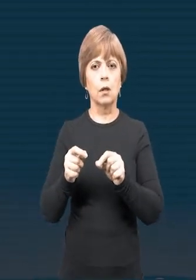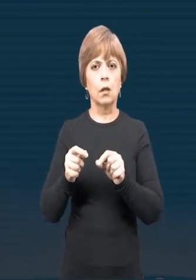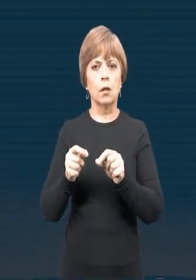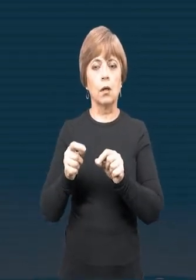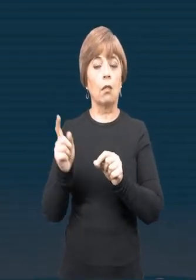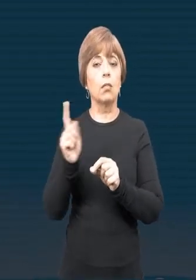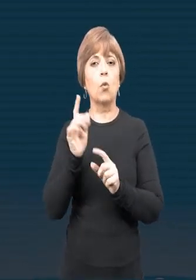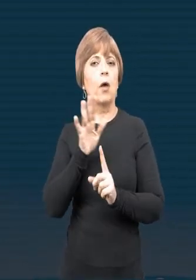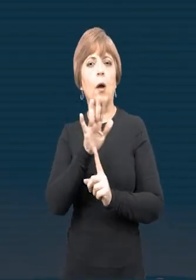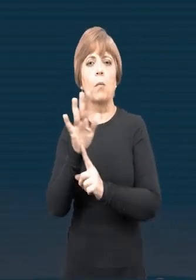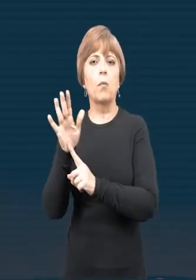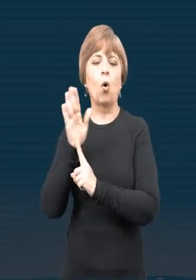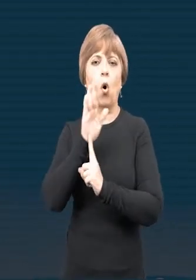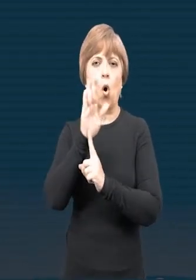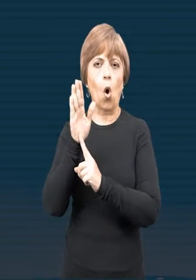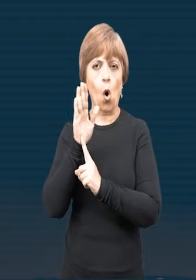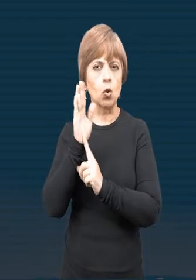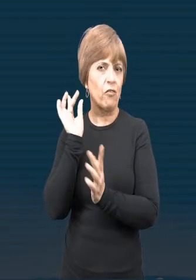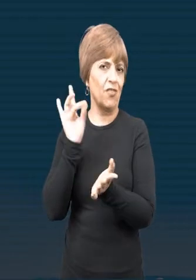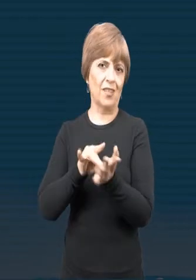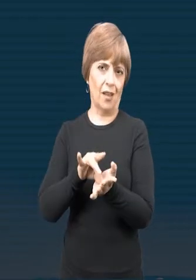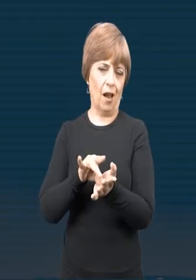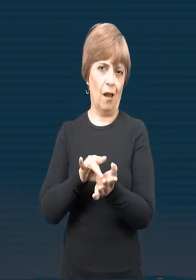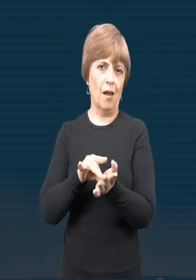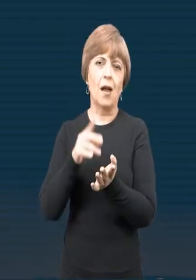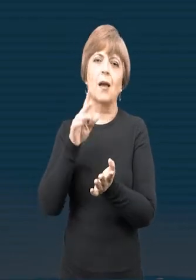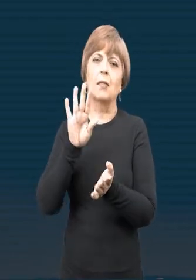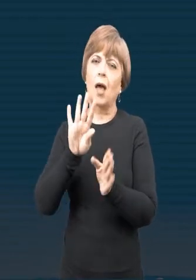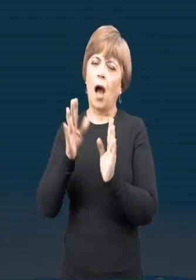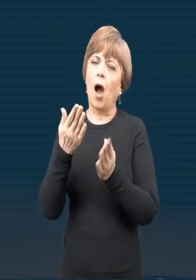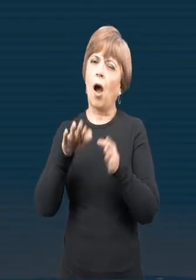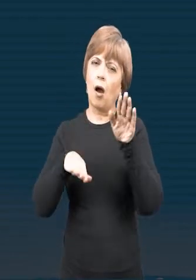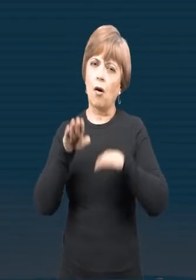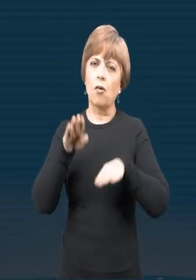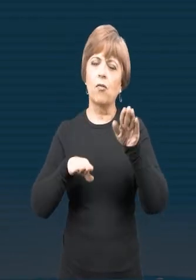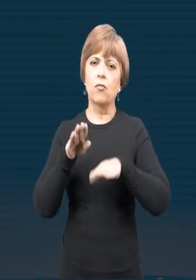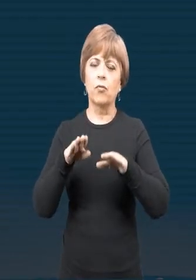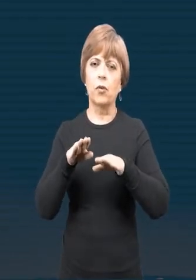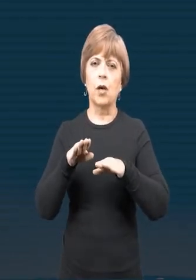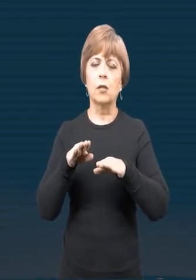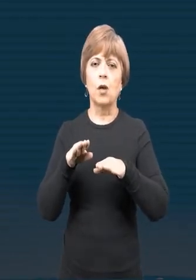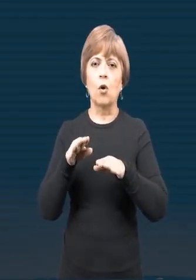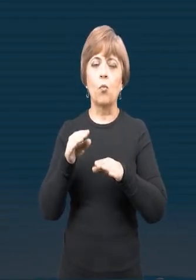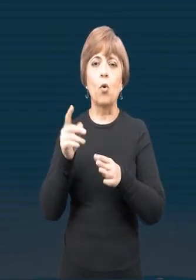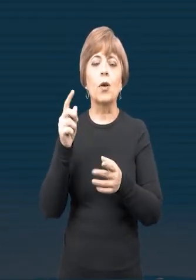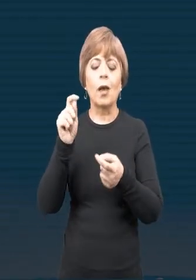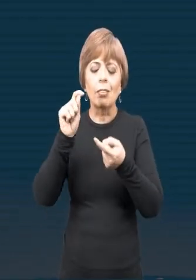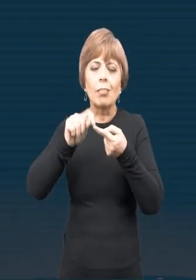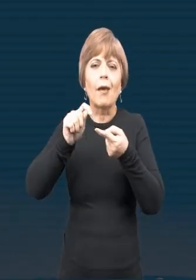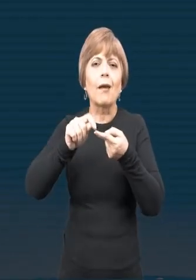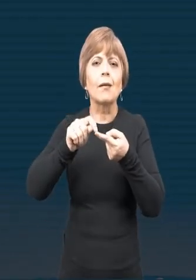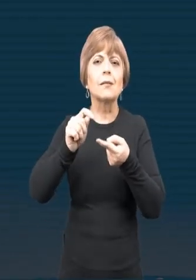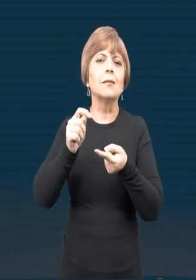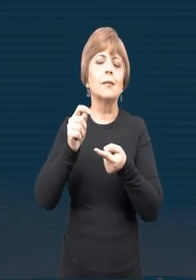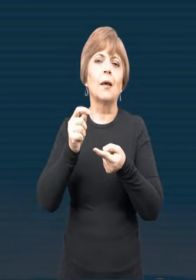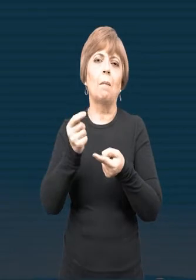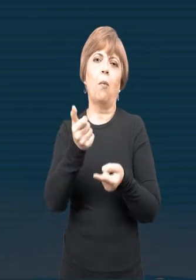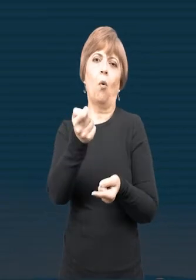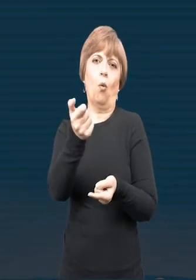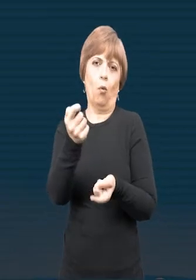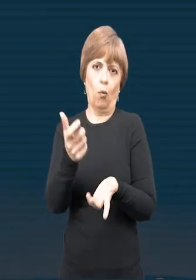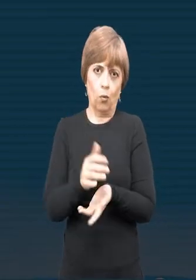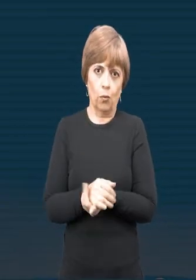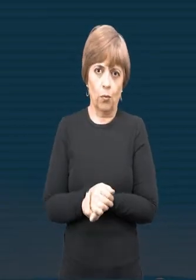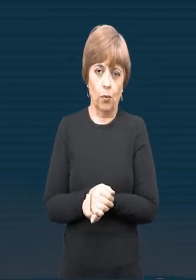não apresentando o cenário real da cidade por conta de uma baixa testagem da população. Então,